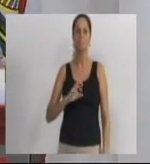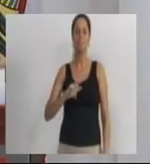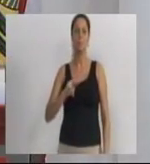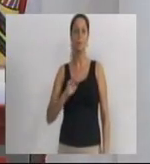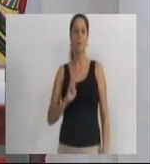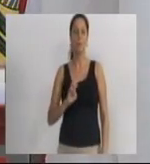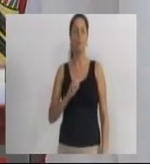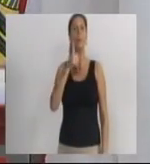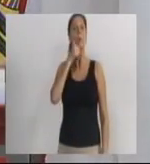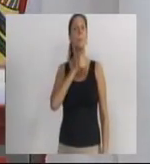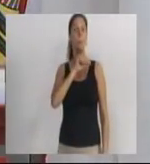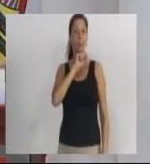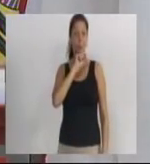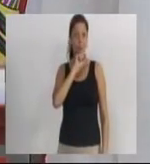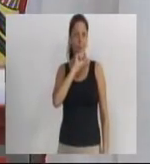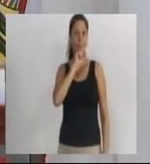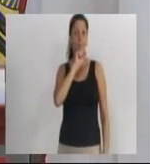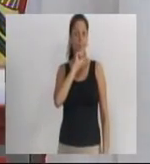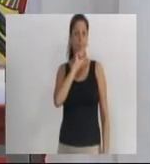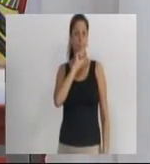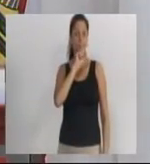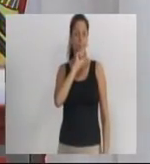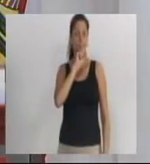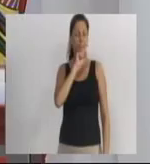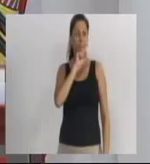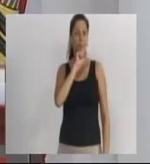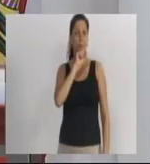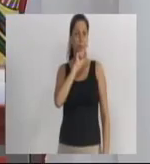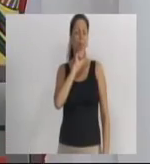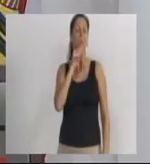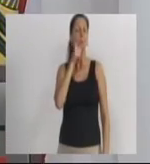As mães, cada vez mais